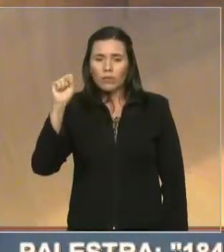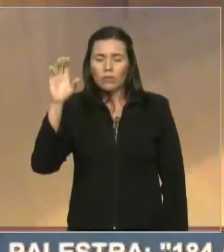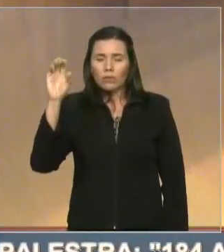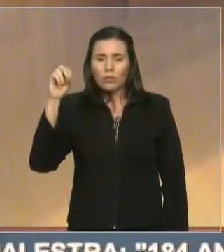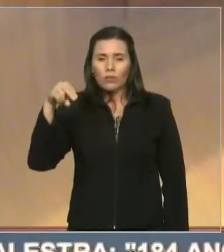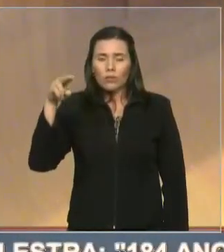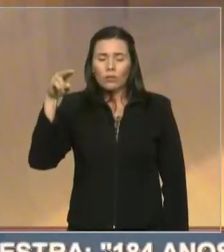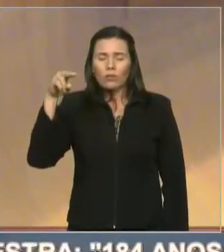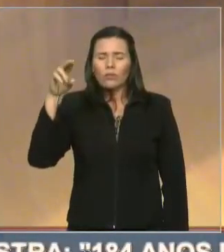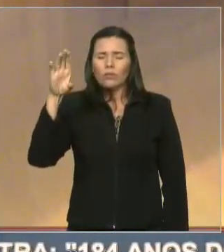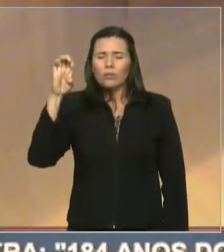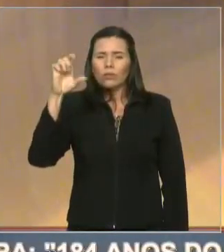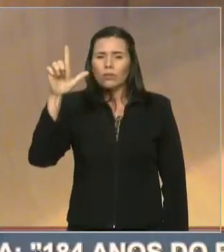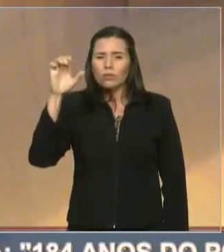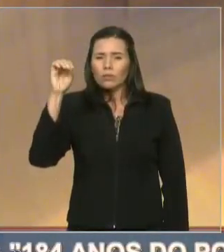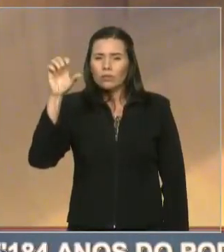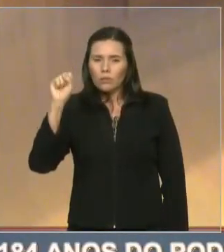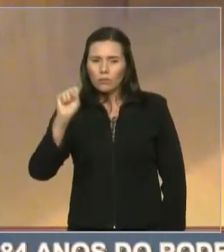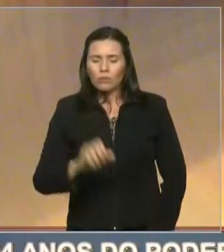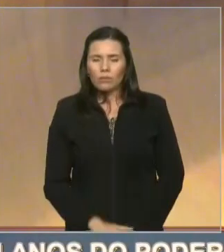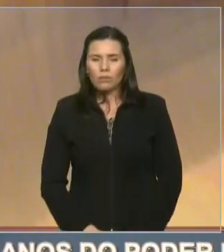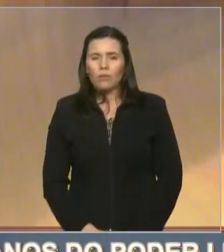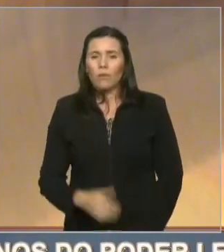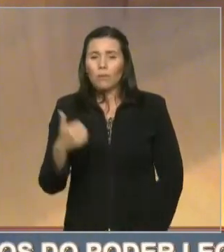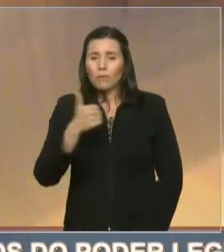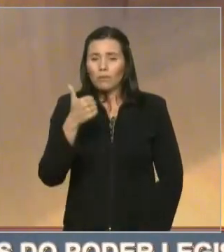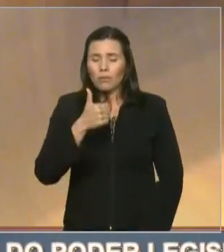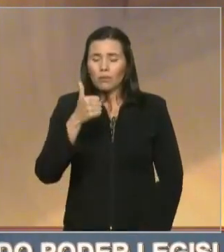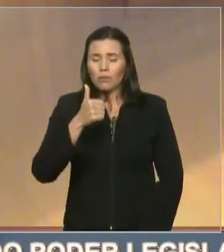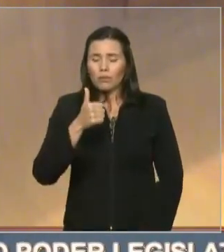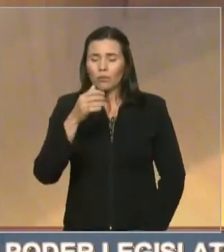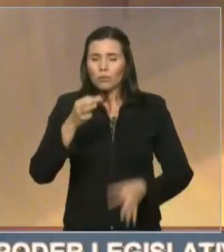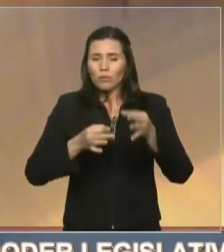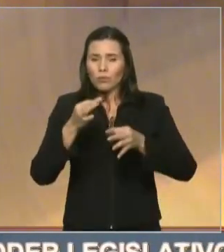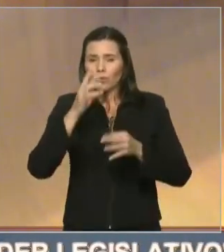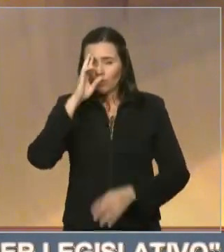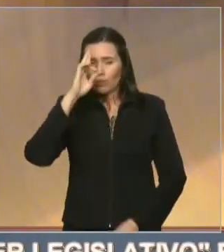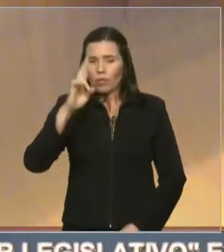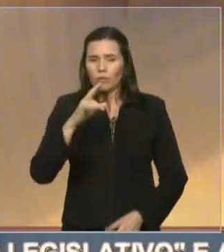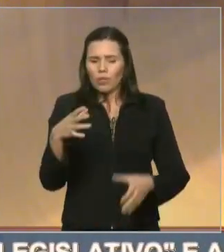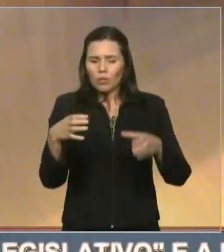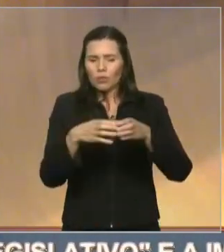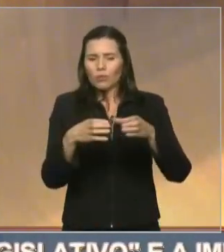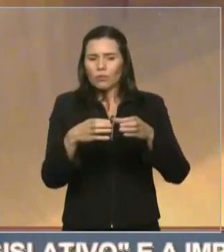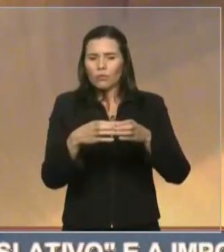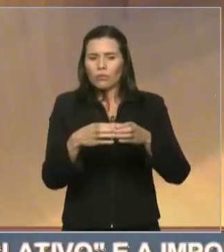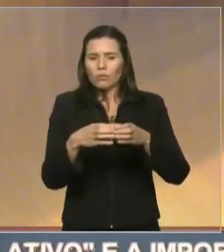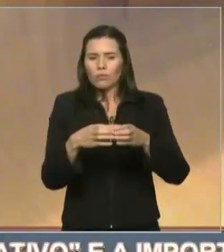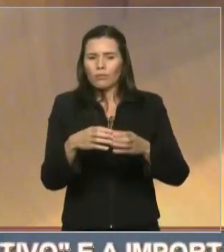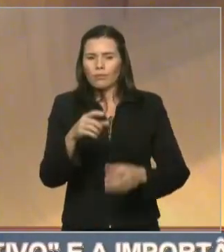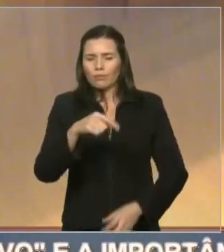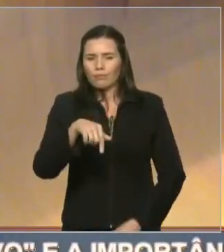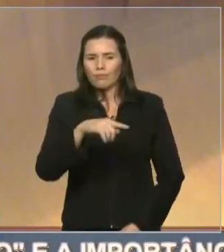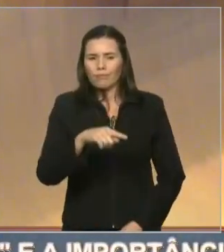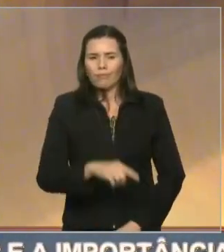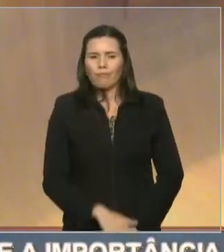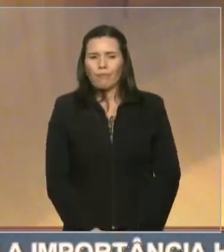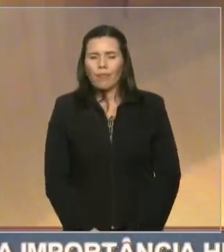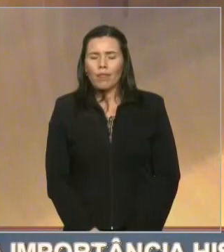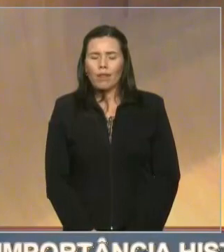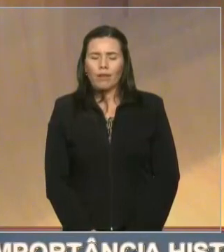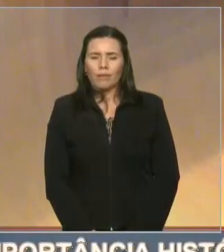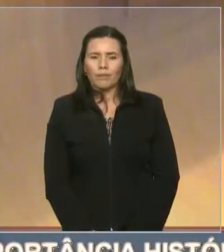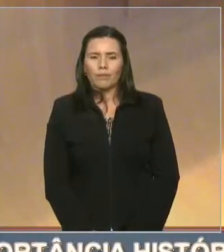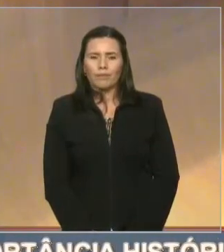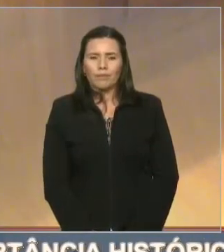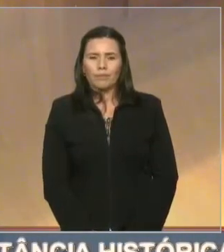o primeiro juiz de direito da comarca de Imperatriz. Está lá ele lá, Emiliano, a assinatura dele. Vi